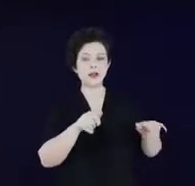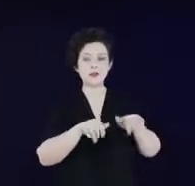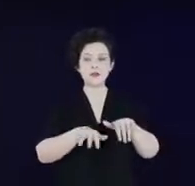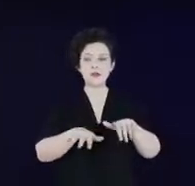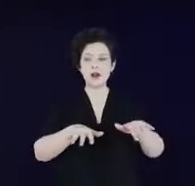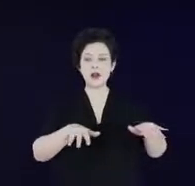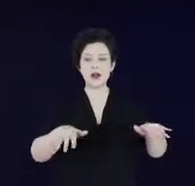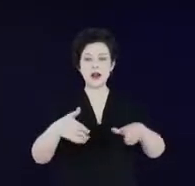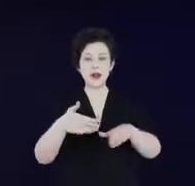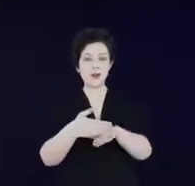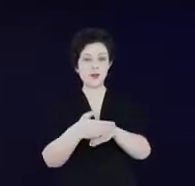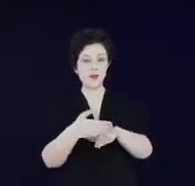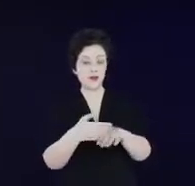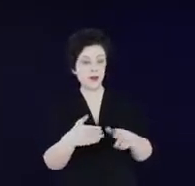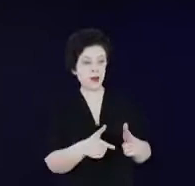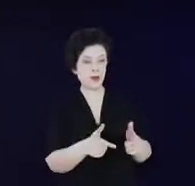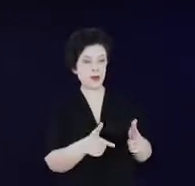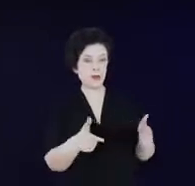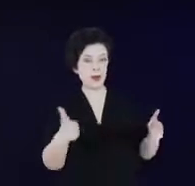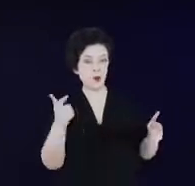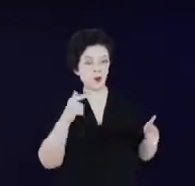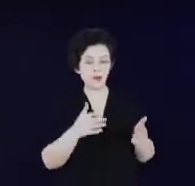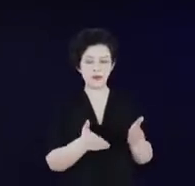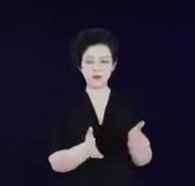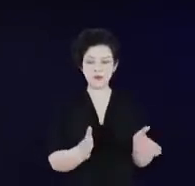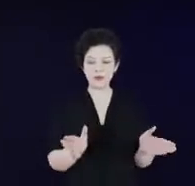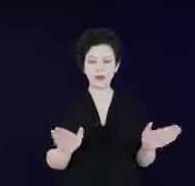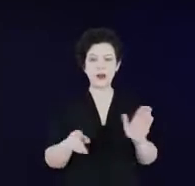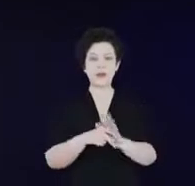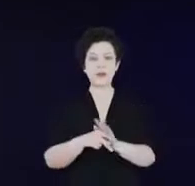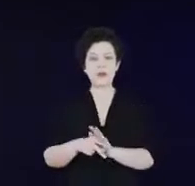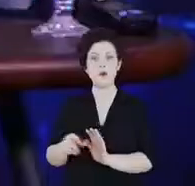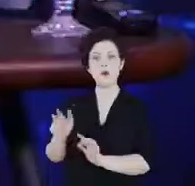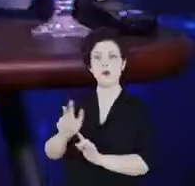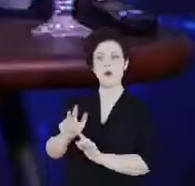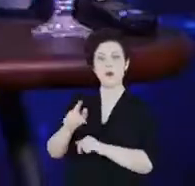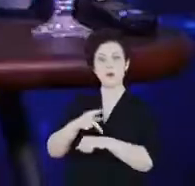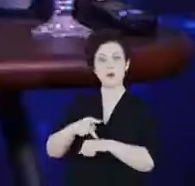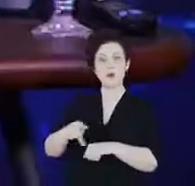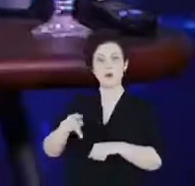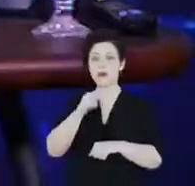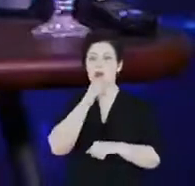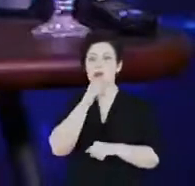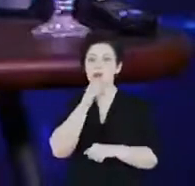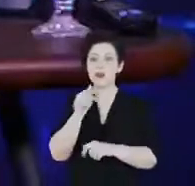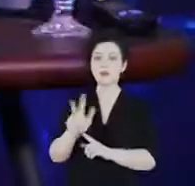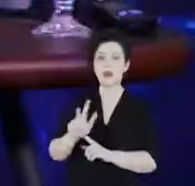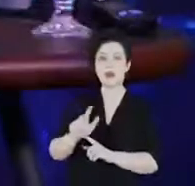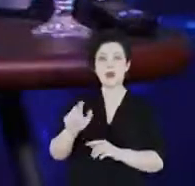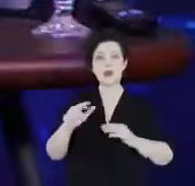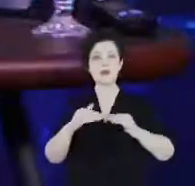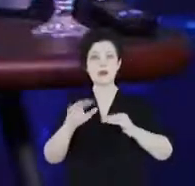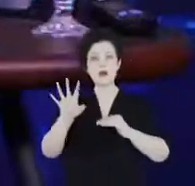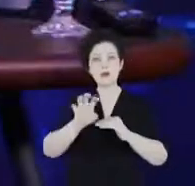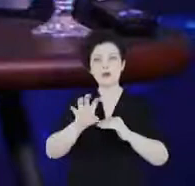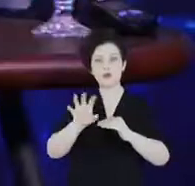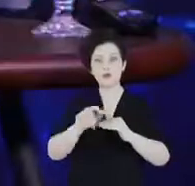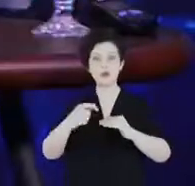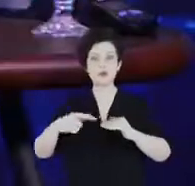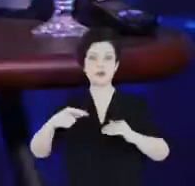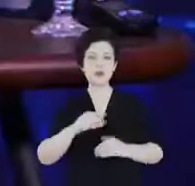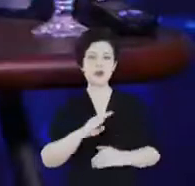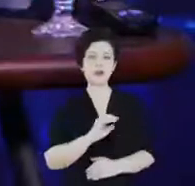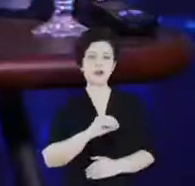participação ainda maior das fontes renováveis, né? No caso, a eólica, solar, biomassa,